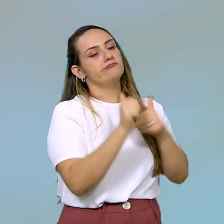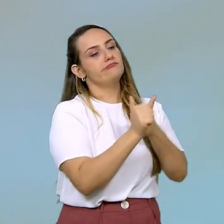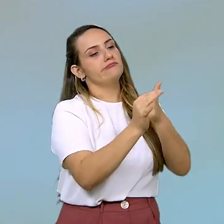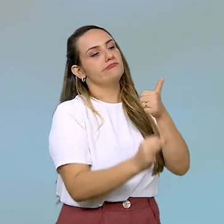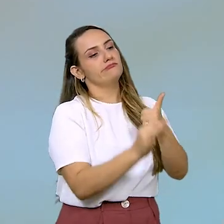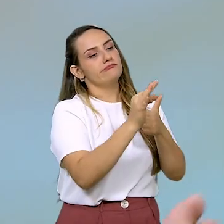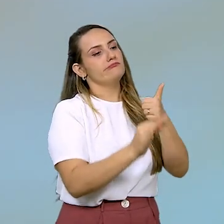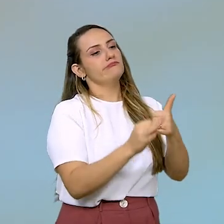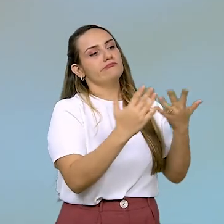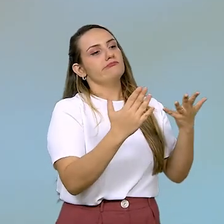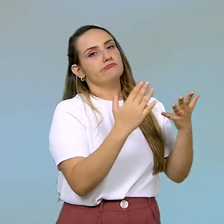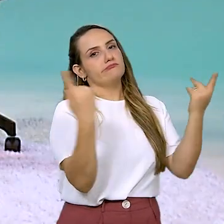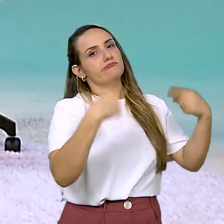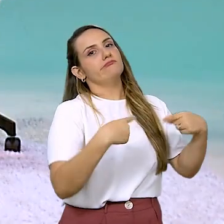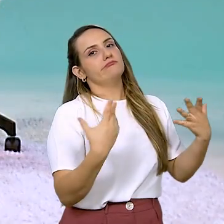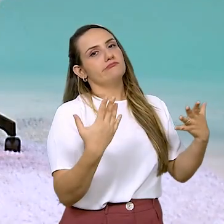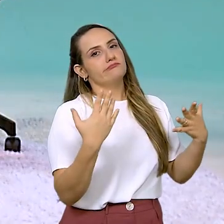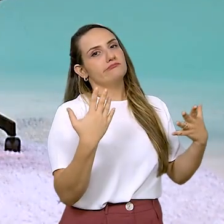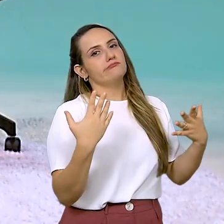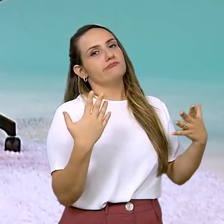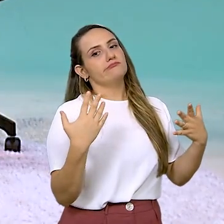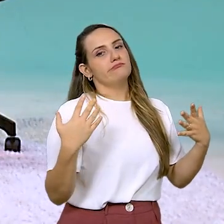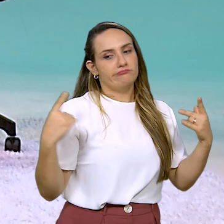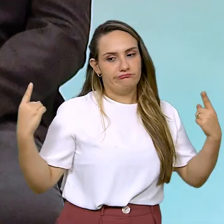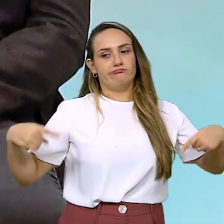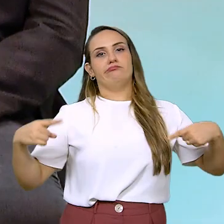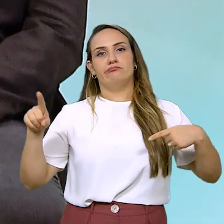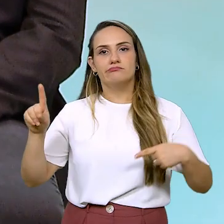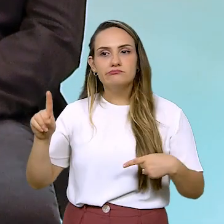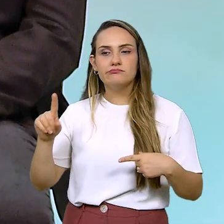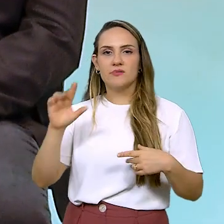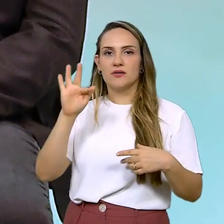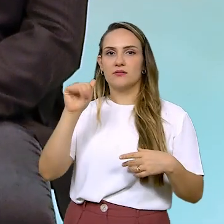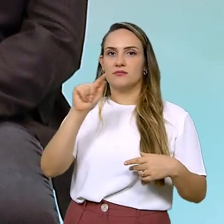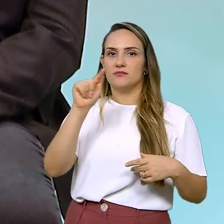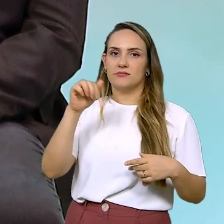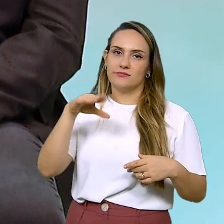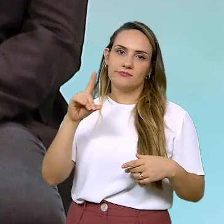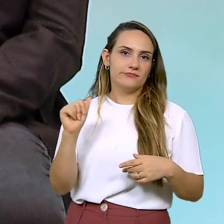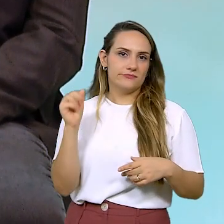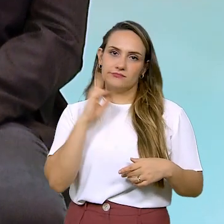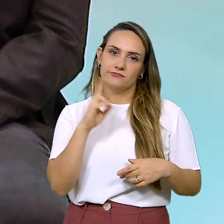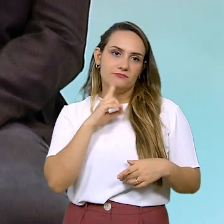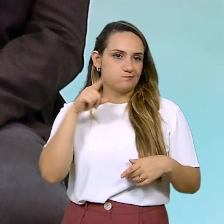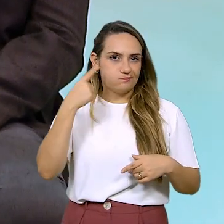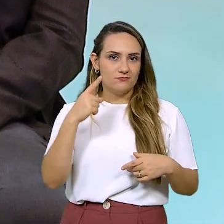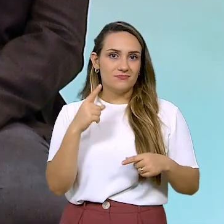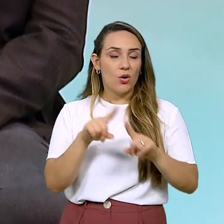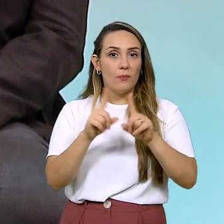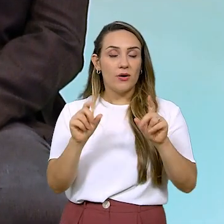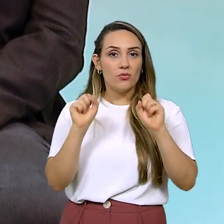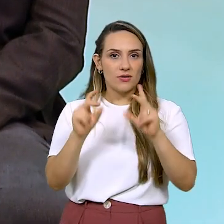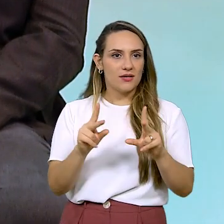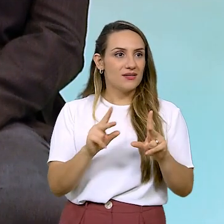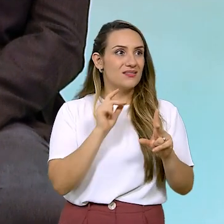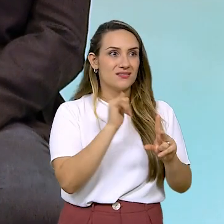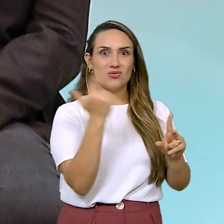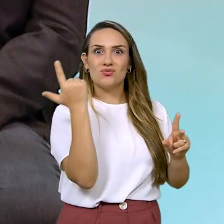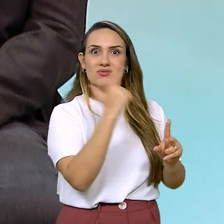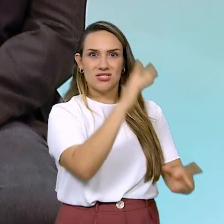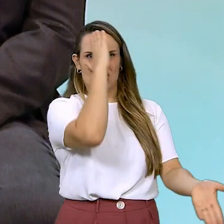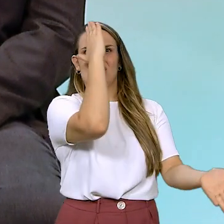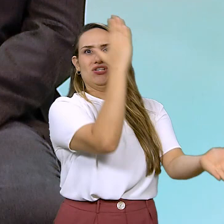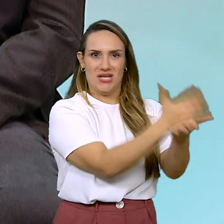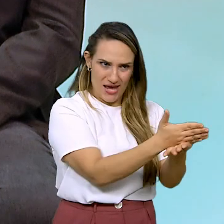eles... Desafiando a fazenda. Desafiando a fazenda, mas é a nossa labuta mesmo como advogado. Daí, uma vez que essa tese foi firmada,